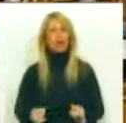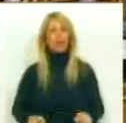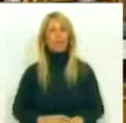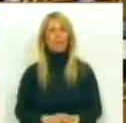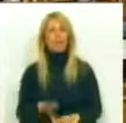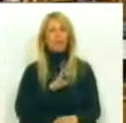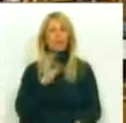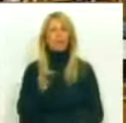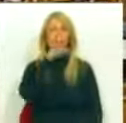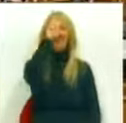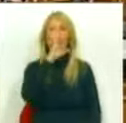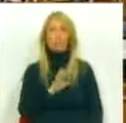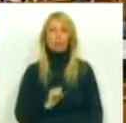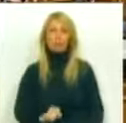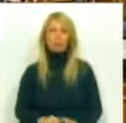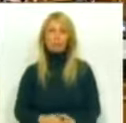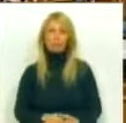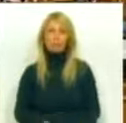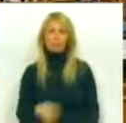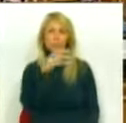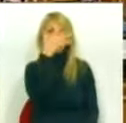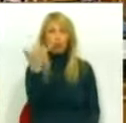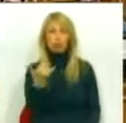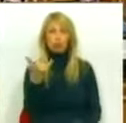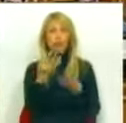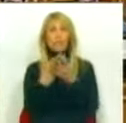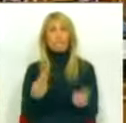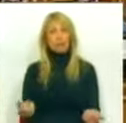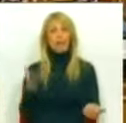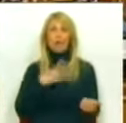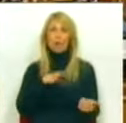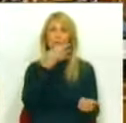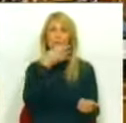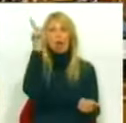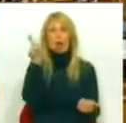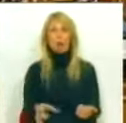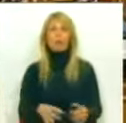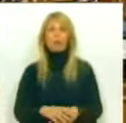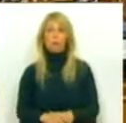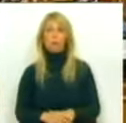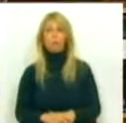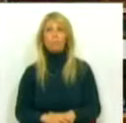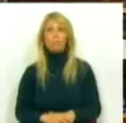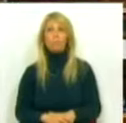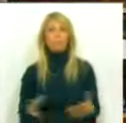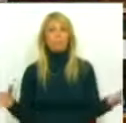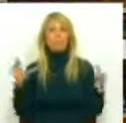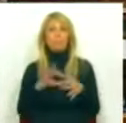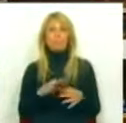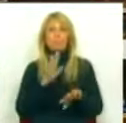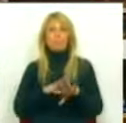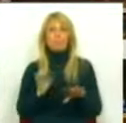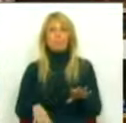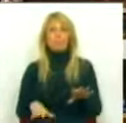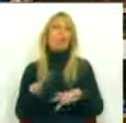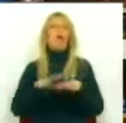Sr. Primeiro-Ministro, uma segunda matéria que queria abordar consigo é a que se prende com a realização da